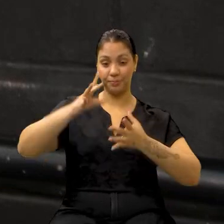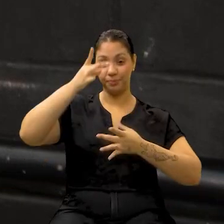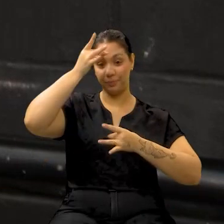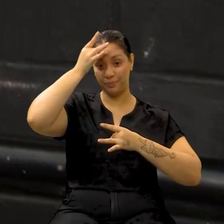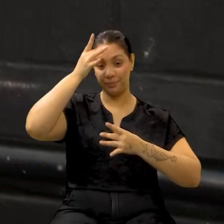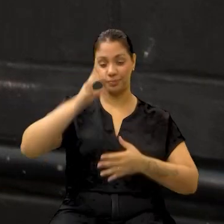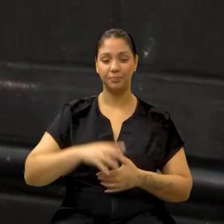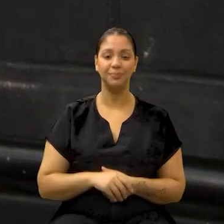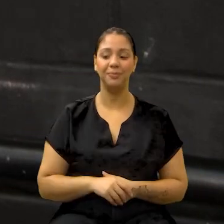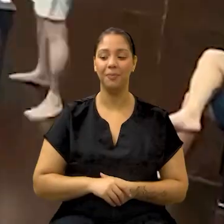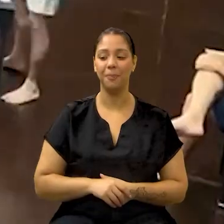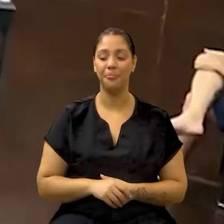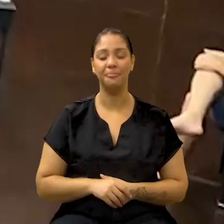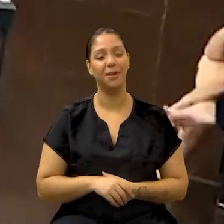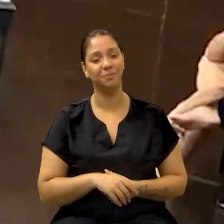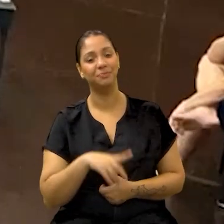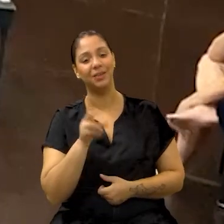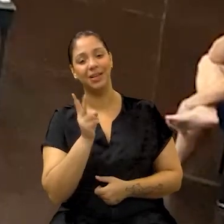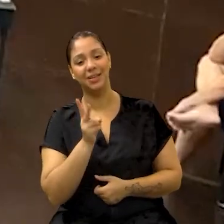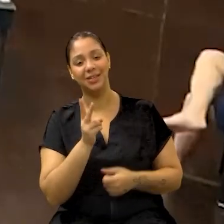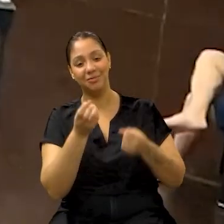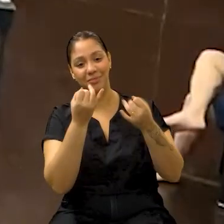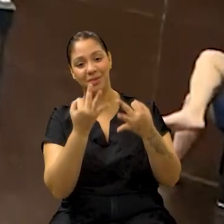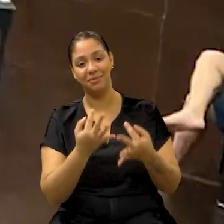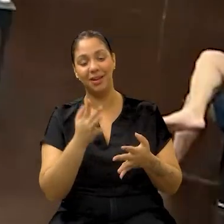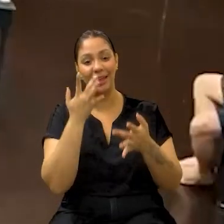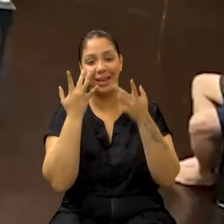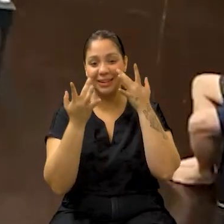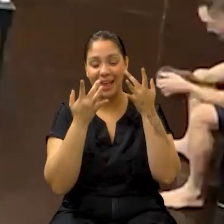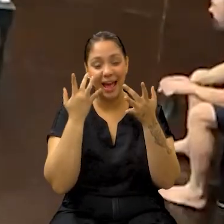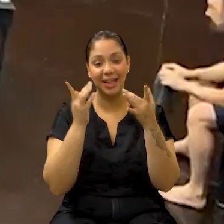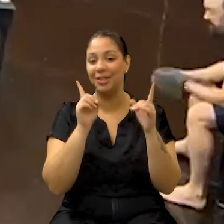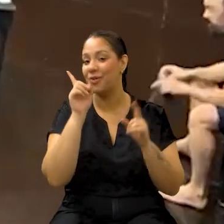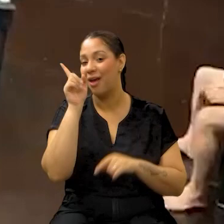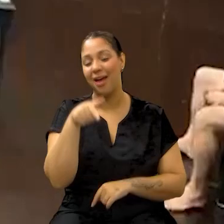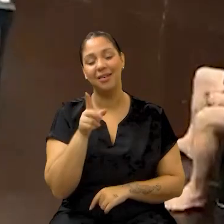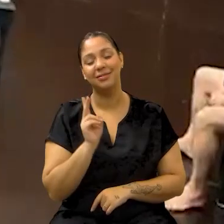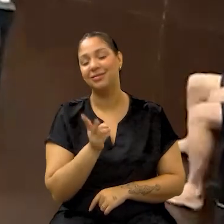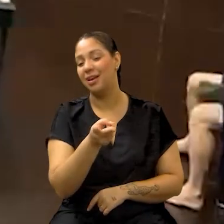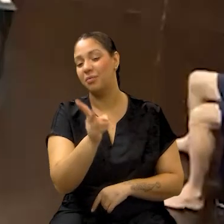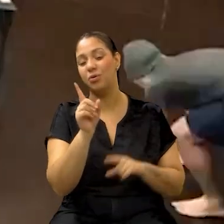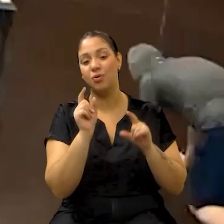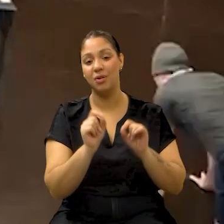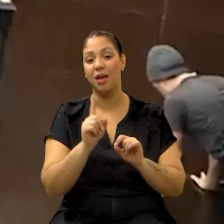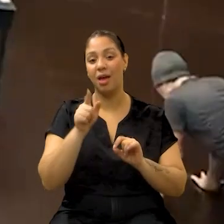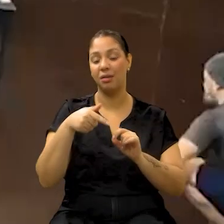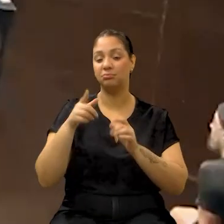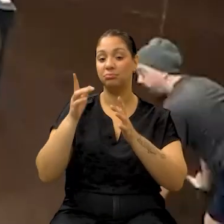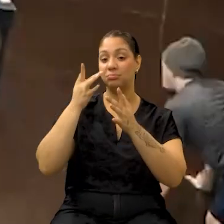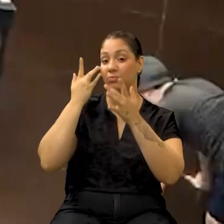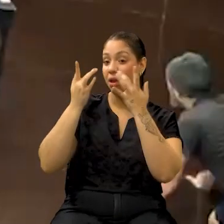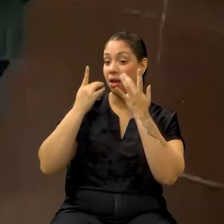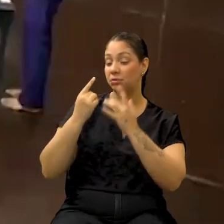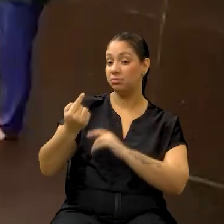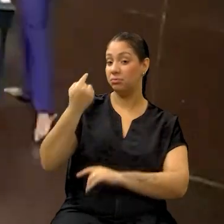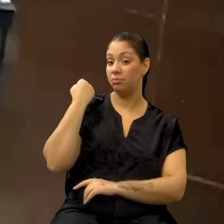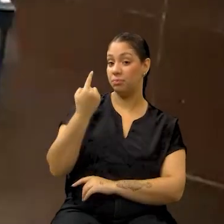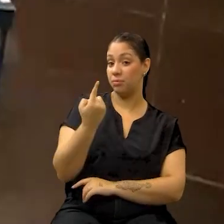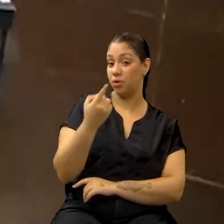para isso? Bom, a gente diz que o teatro ele é quase que anacrônico, né? É uma peça de